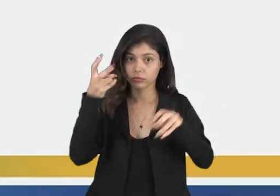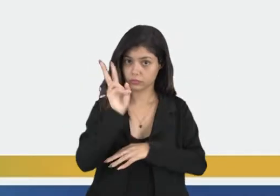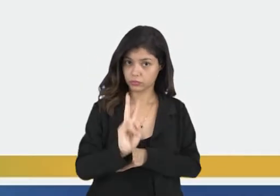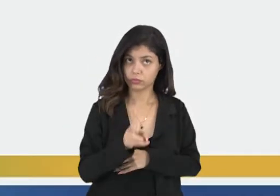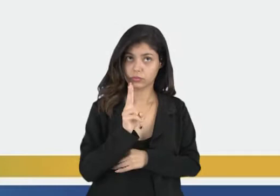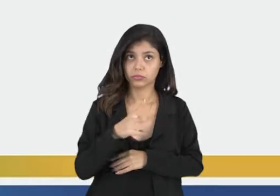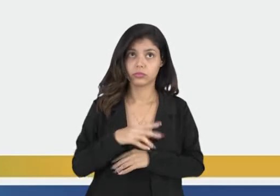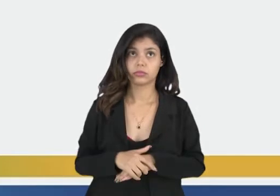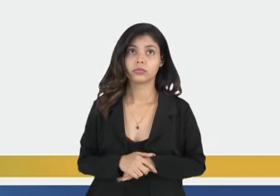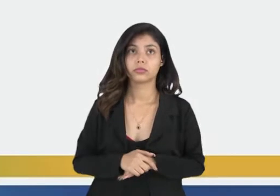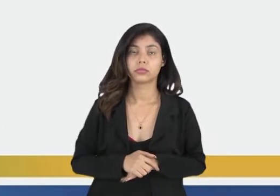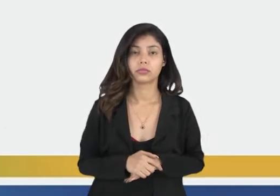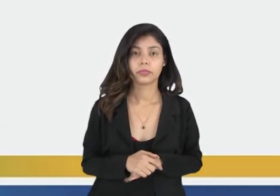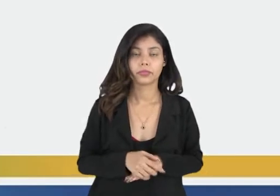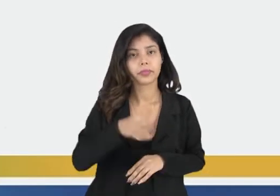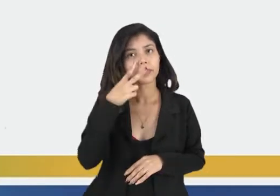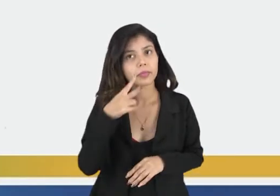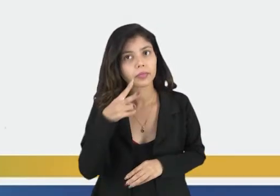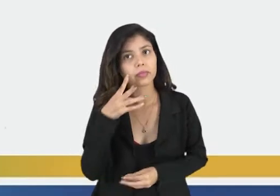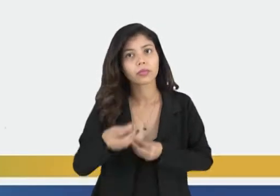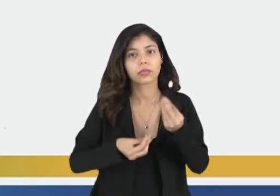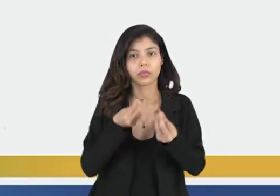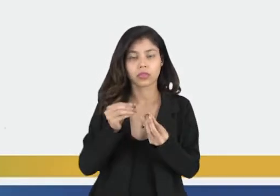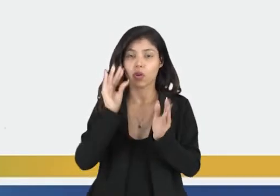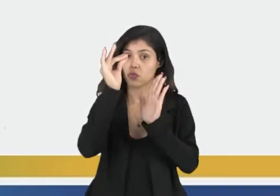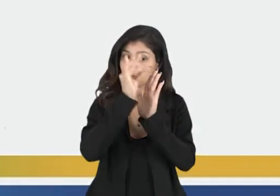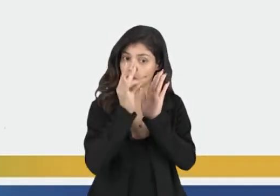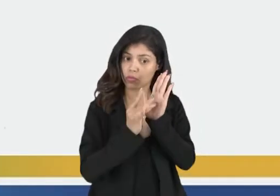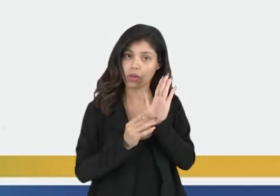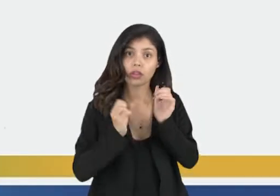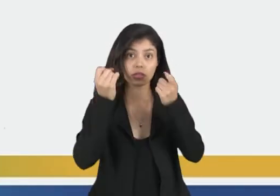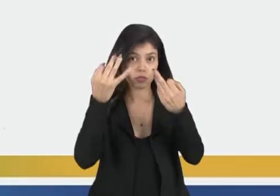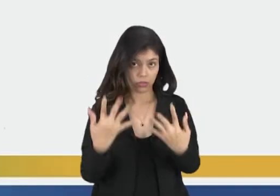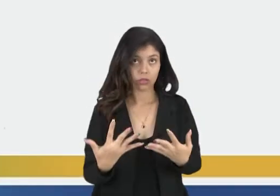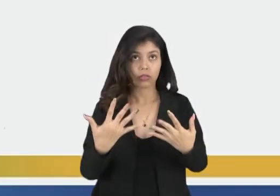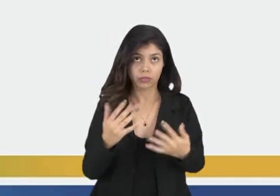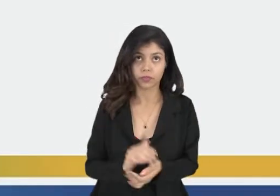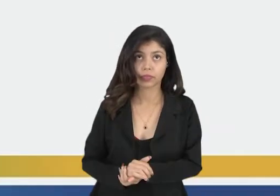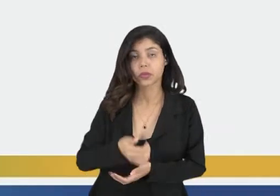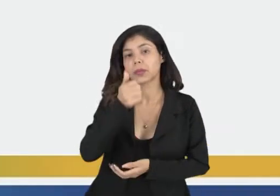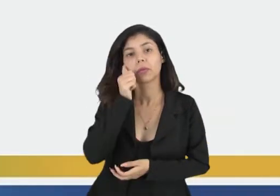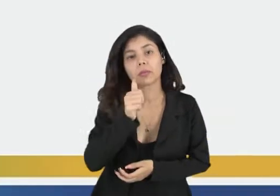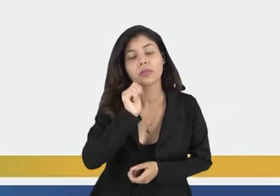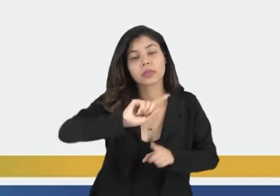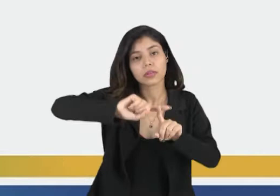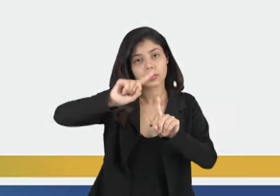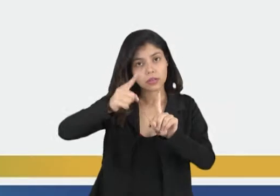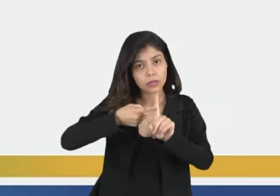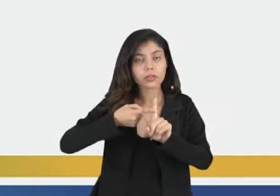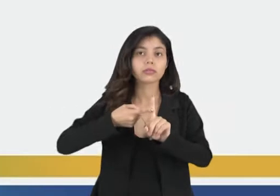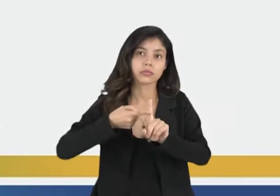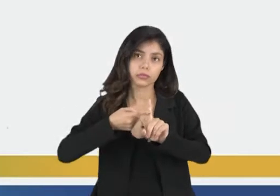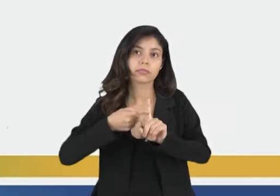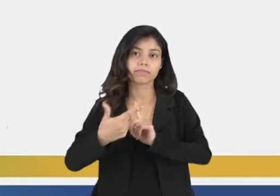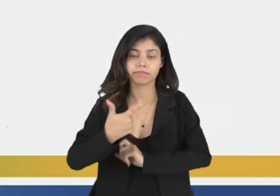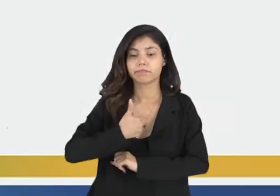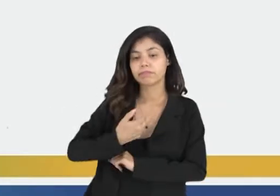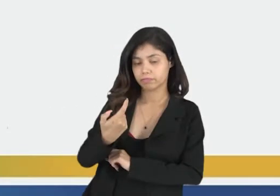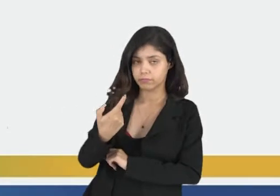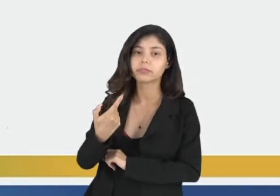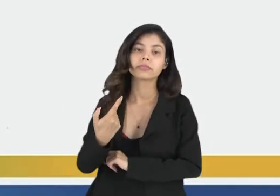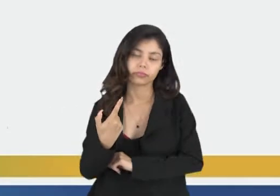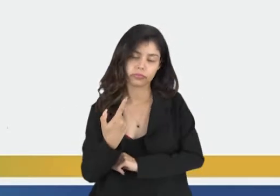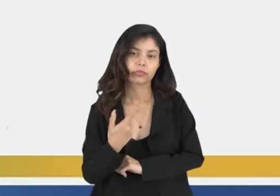é o mesmo. Vocês vejam que o fato que está sendo noticiado de uma mulher grávida que foi